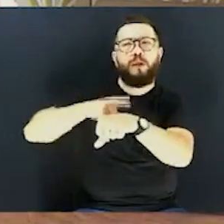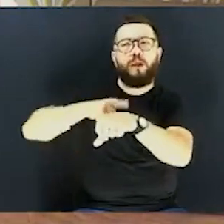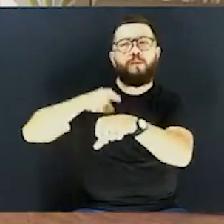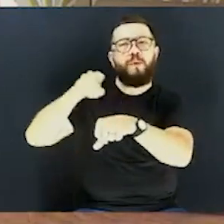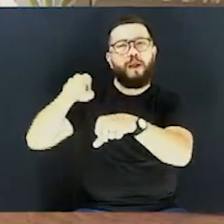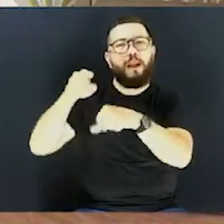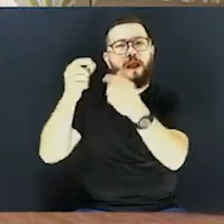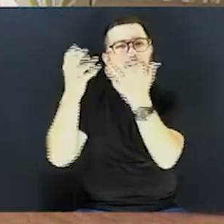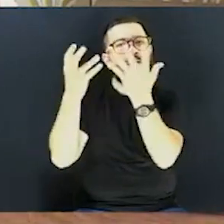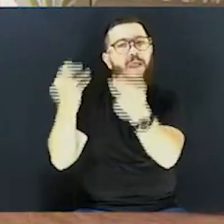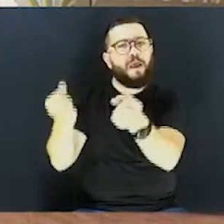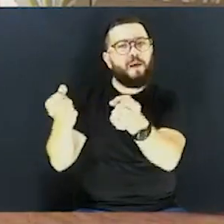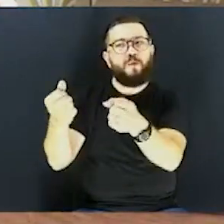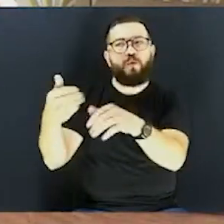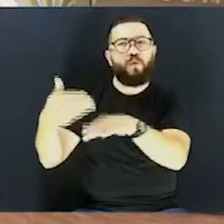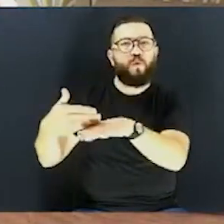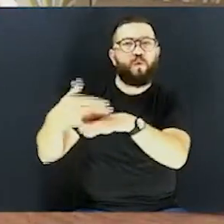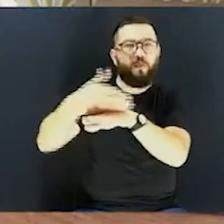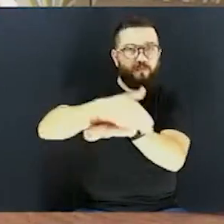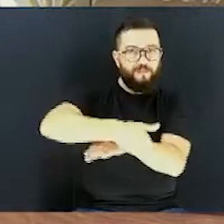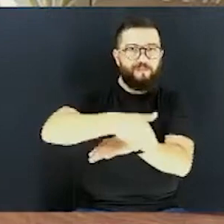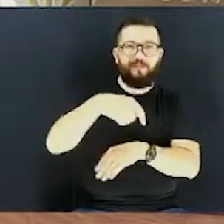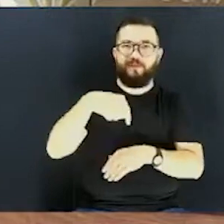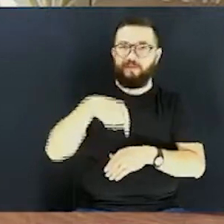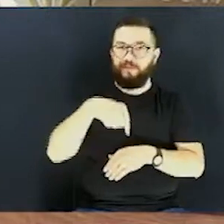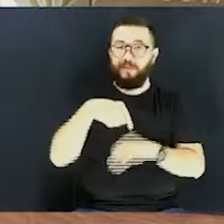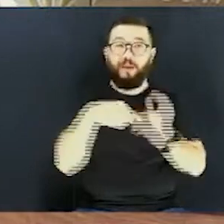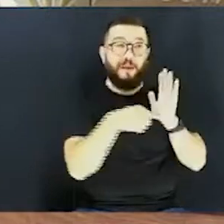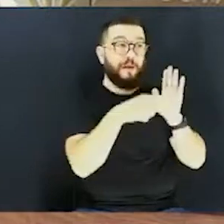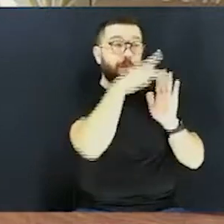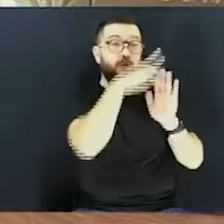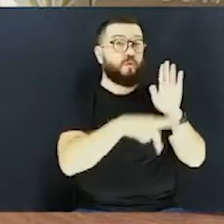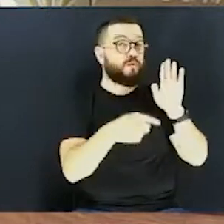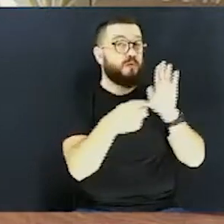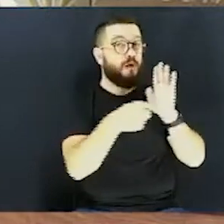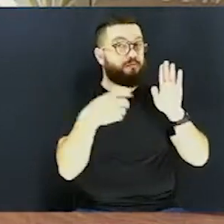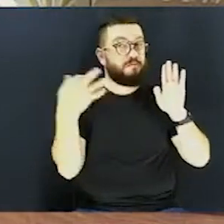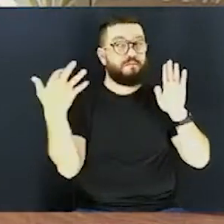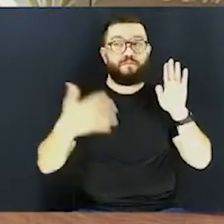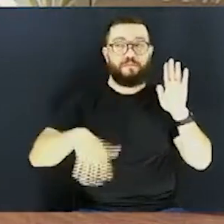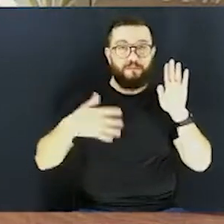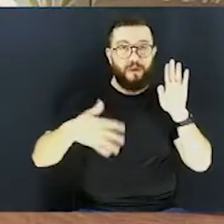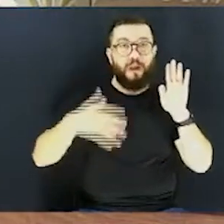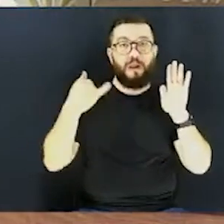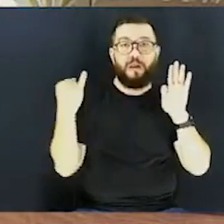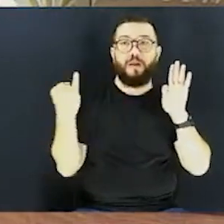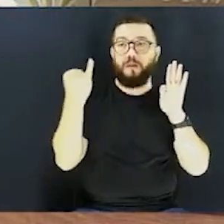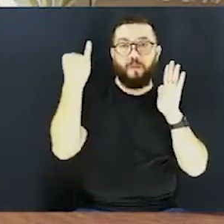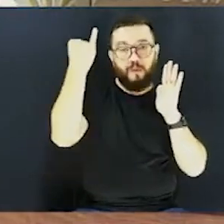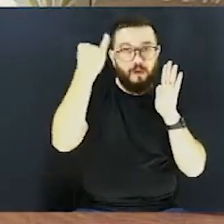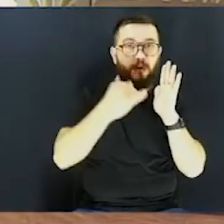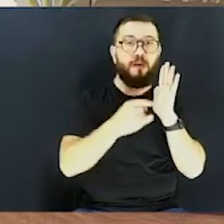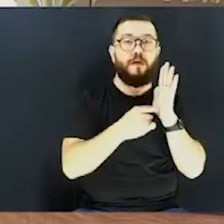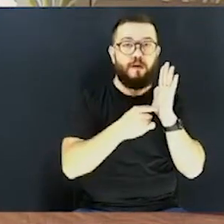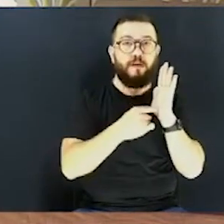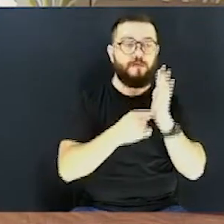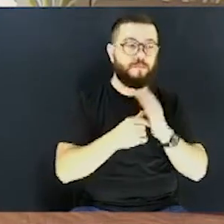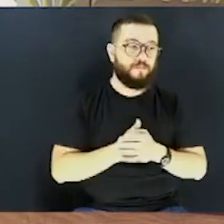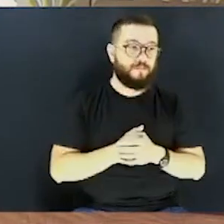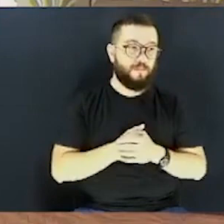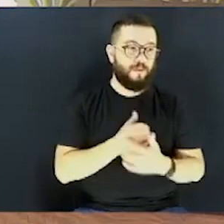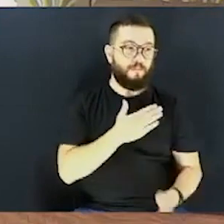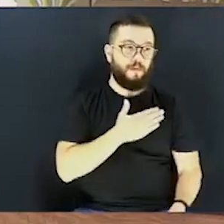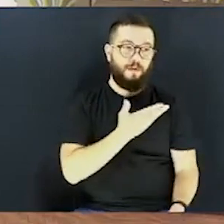aqui hoje homenageando esse importante projeto que entra na pauta neste momento. A minha amiga Evelise